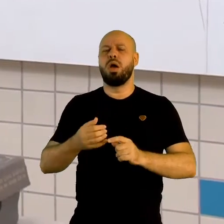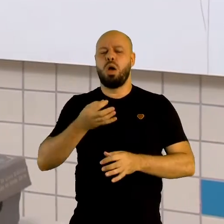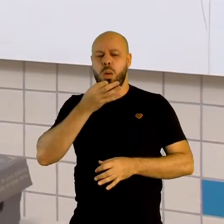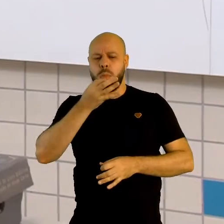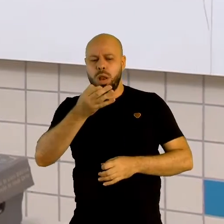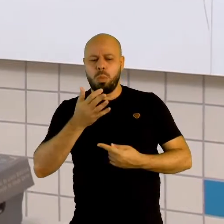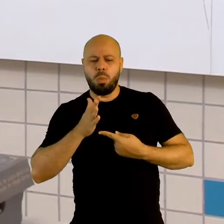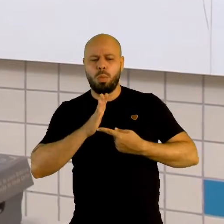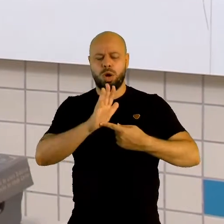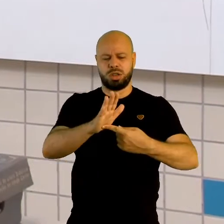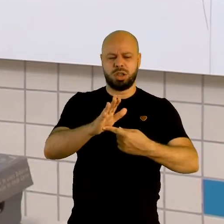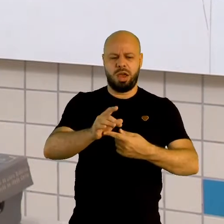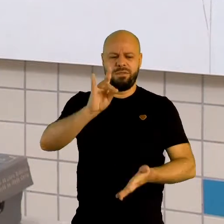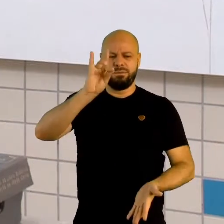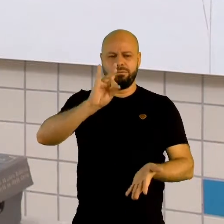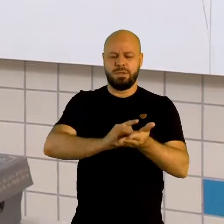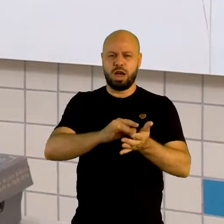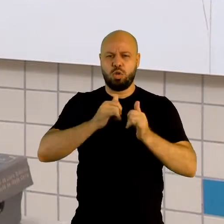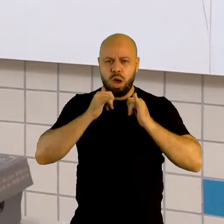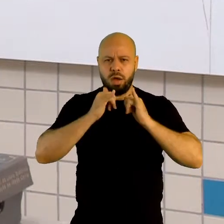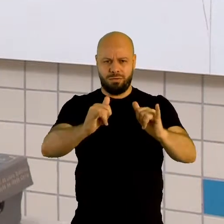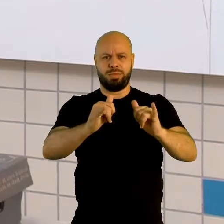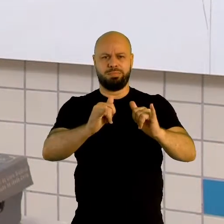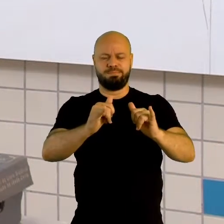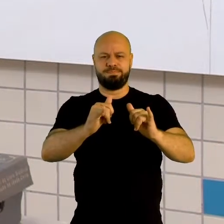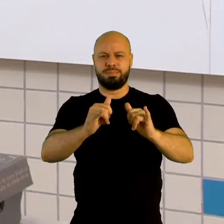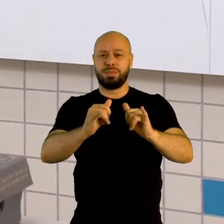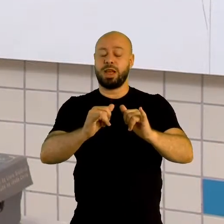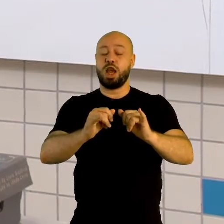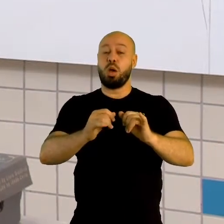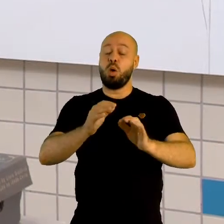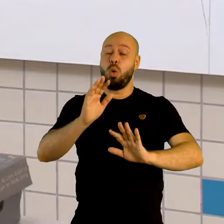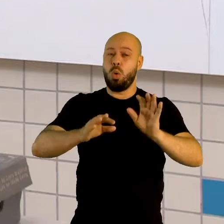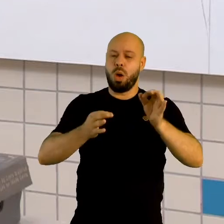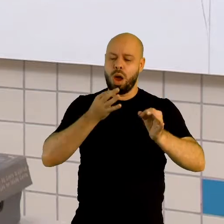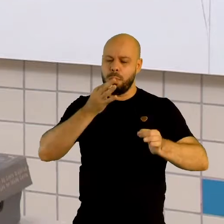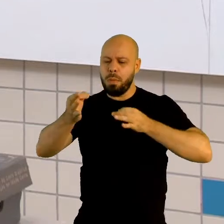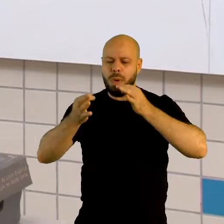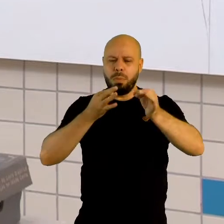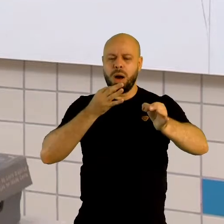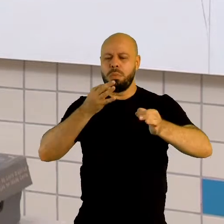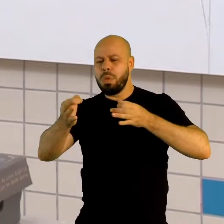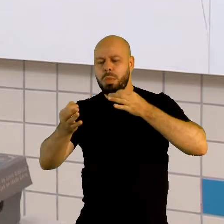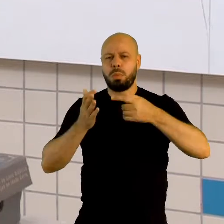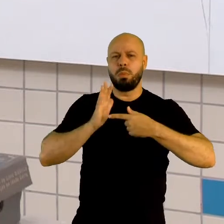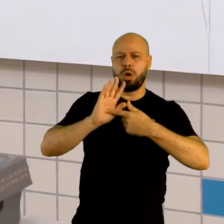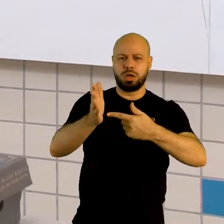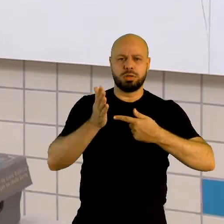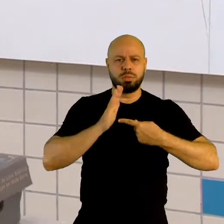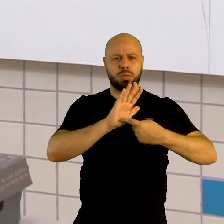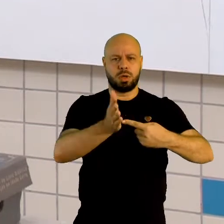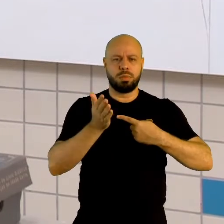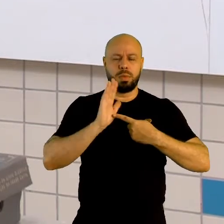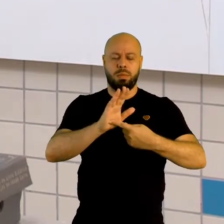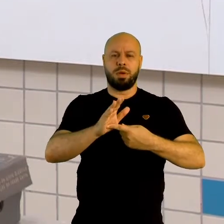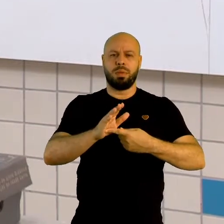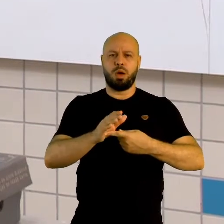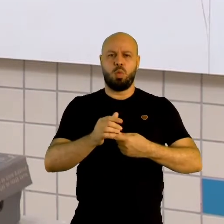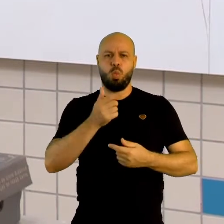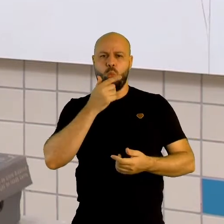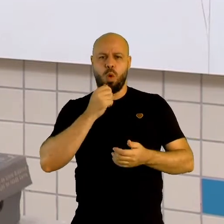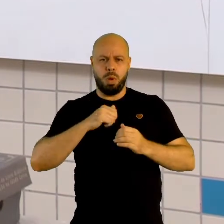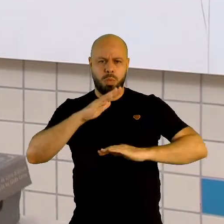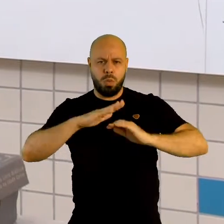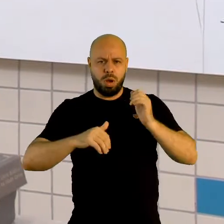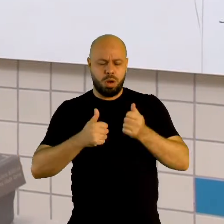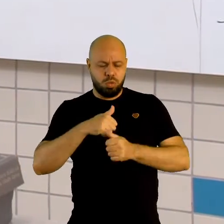opinião, um fato, informar e pode apresentar opinião. O repórter, ele está incumbido de quê? De escrever a reportagem